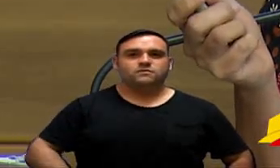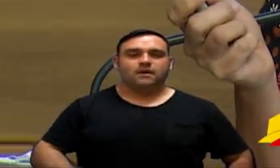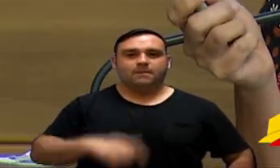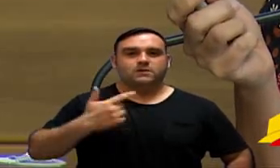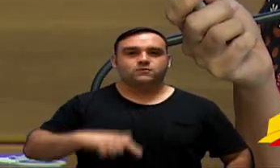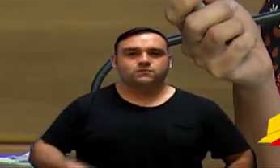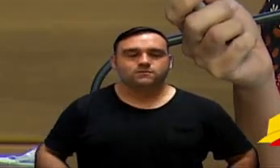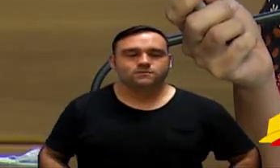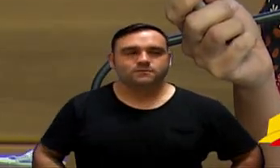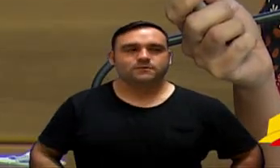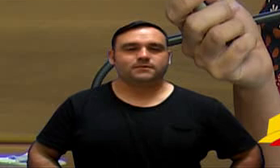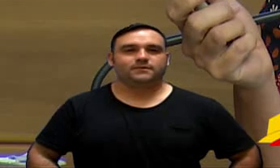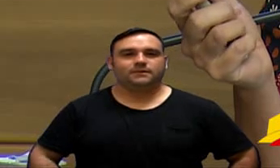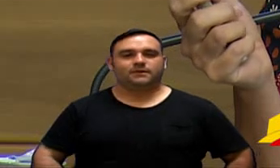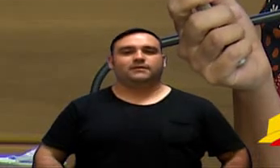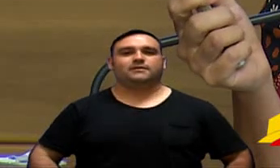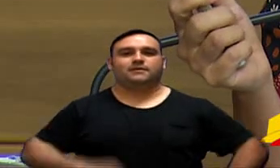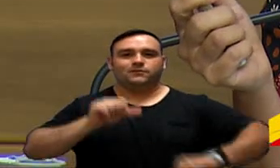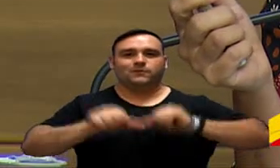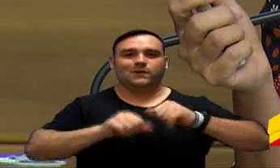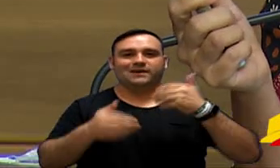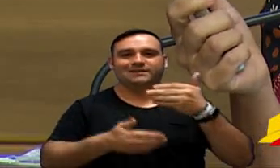um?